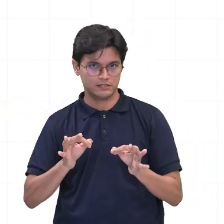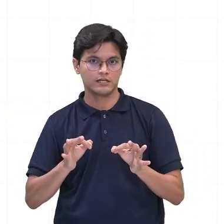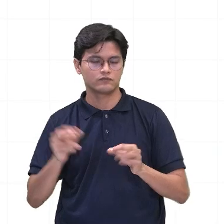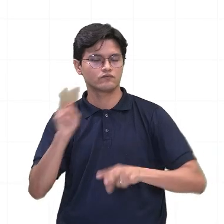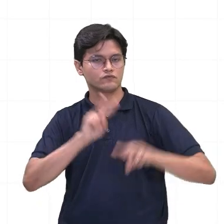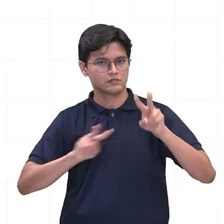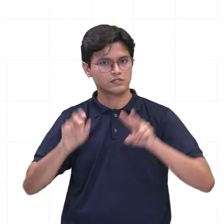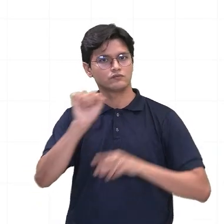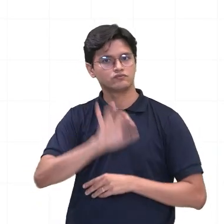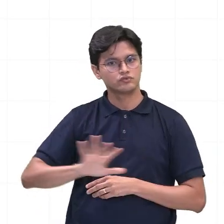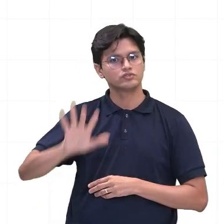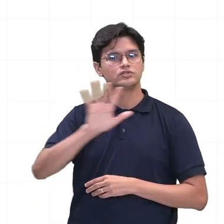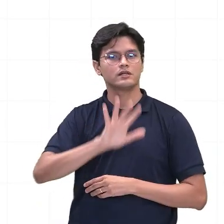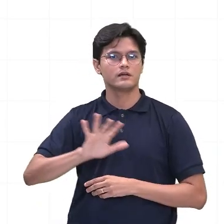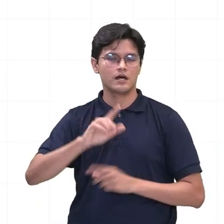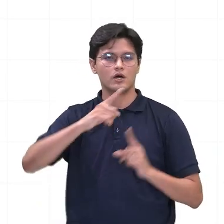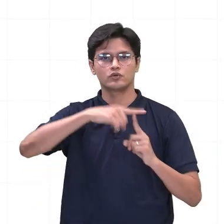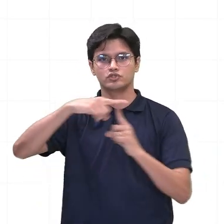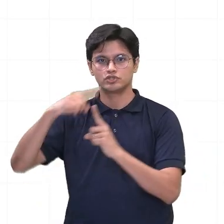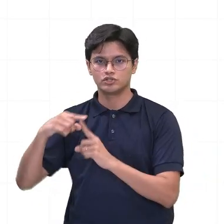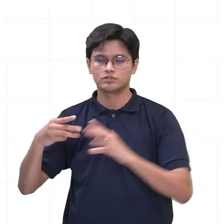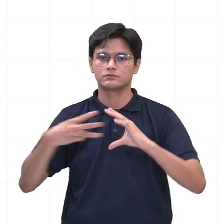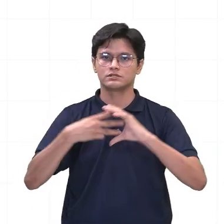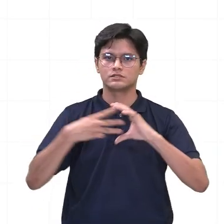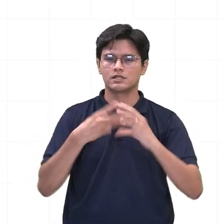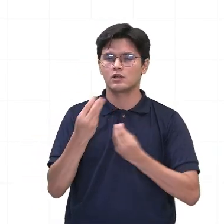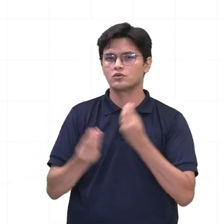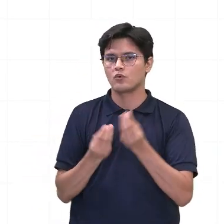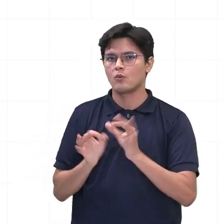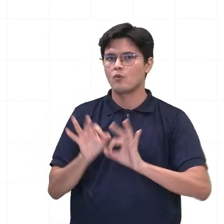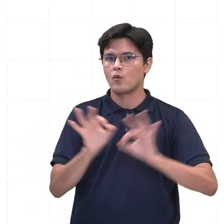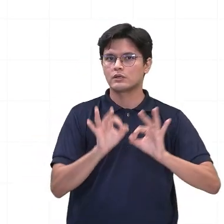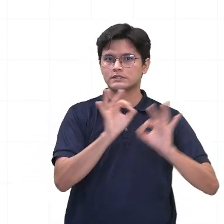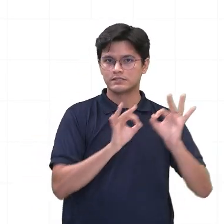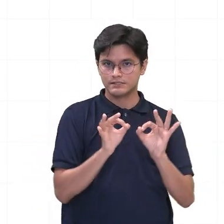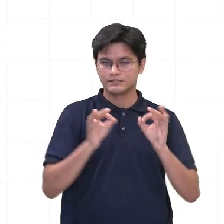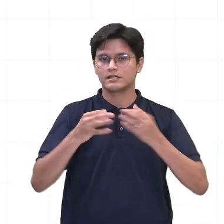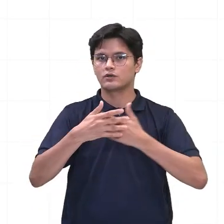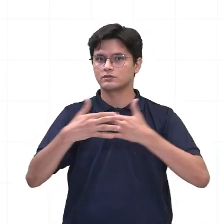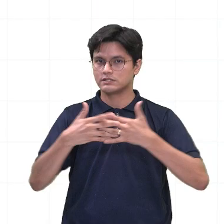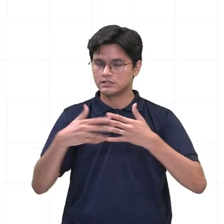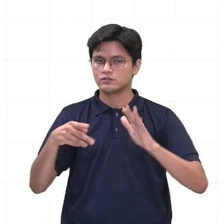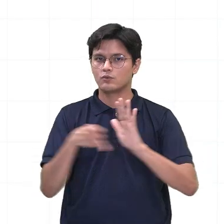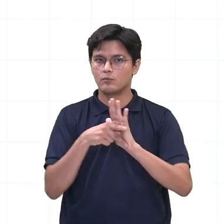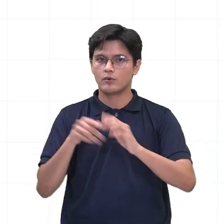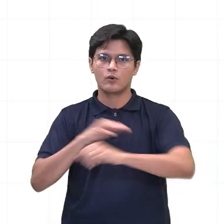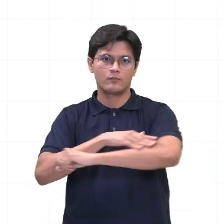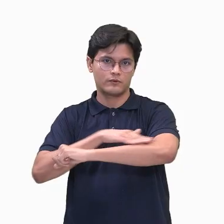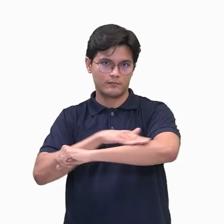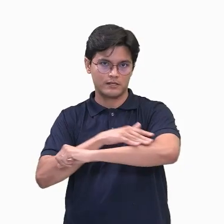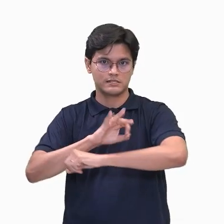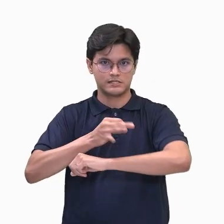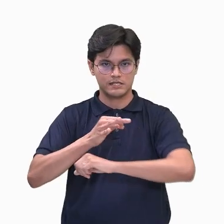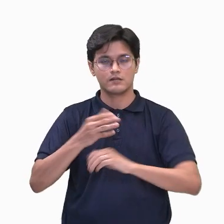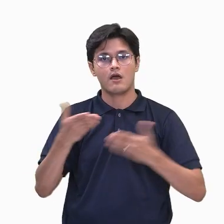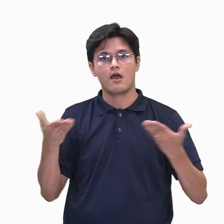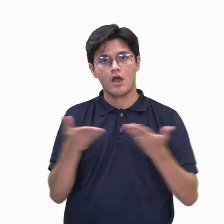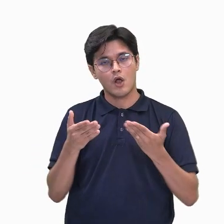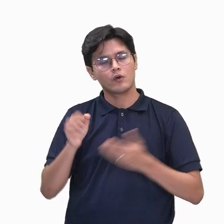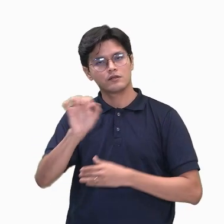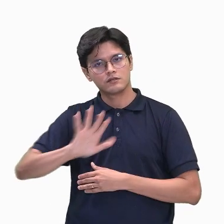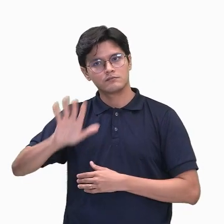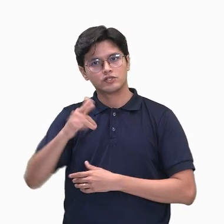aí das células, né, da organização das células do nosso tecido epitelial. Vamos ver aí na próxima imagem a relação do